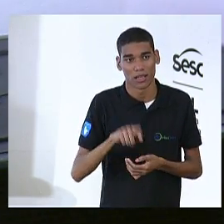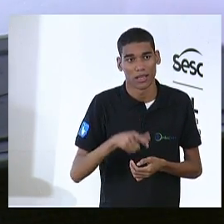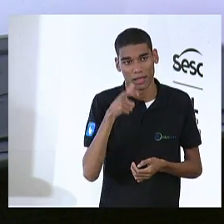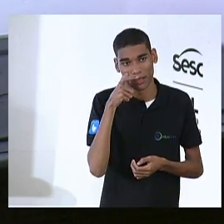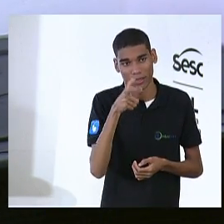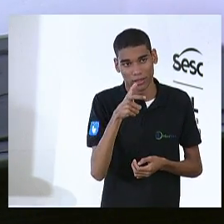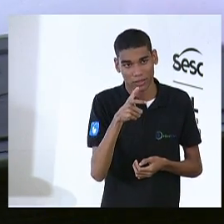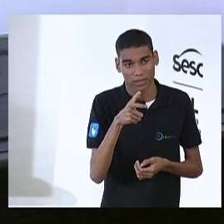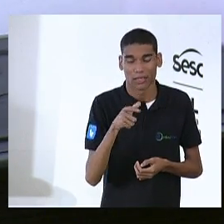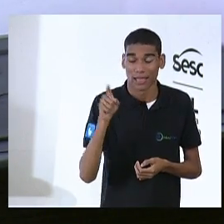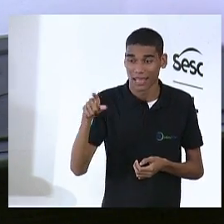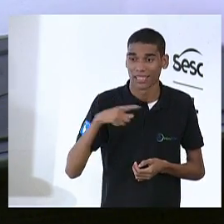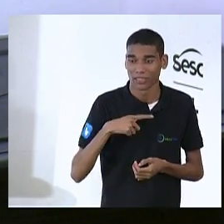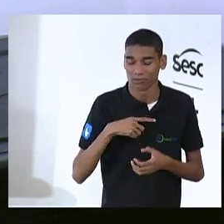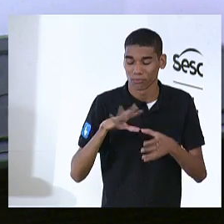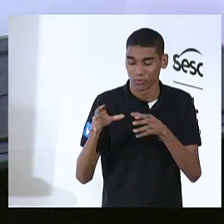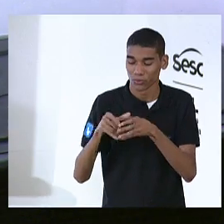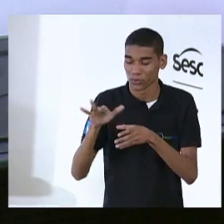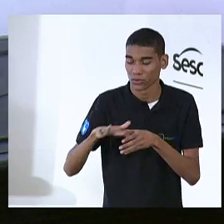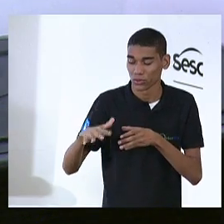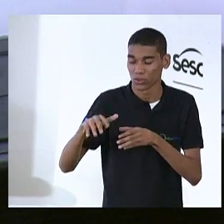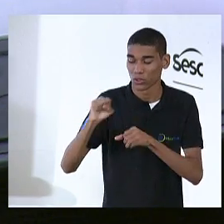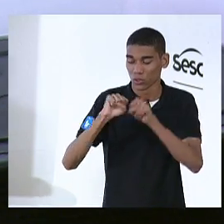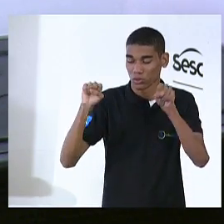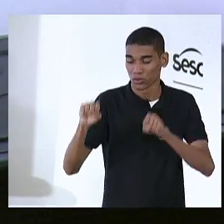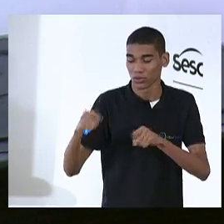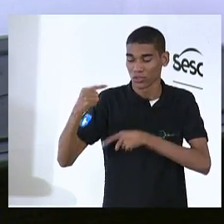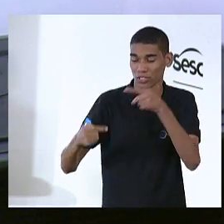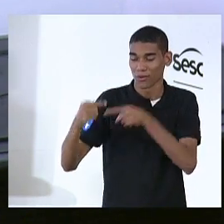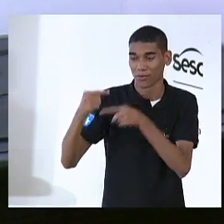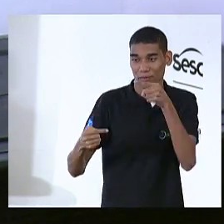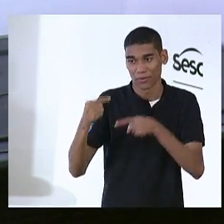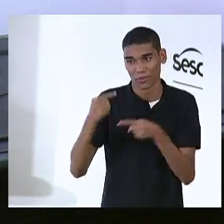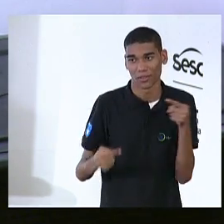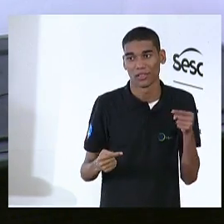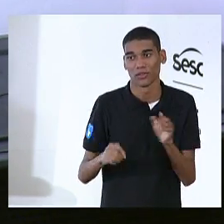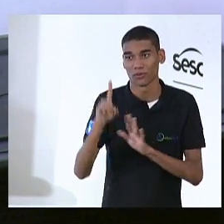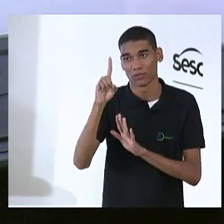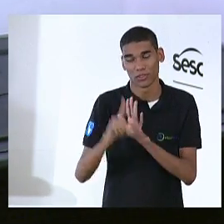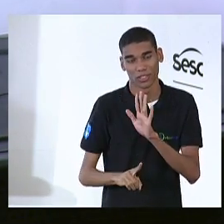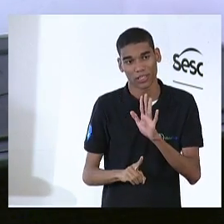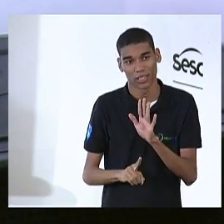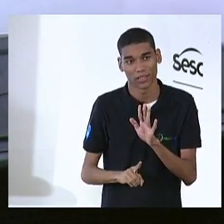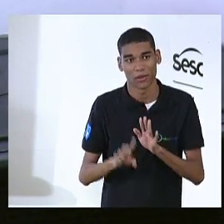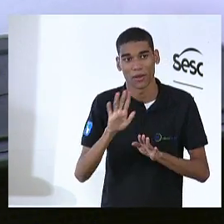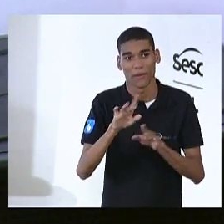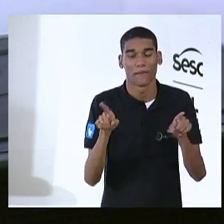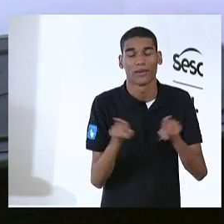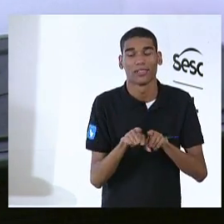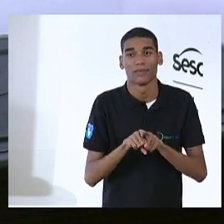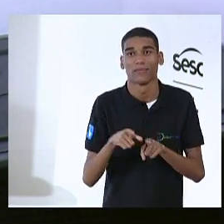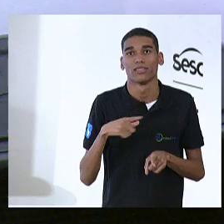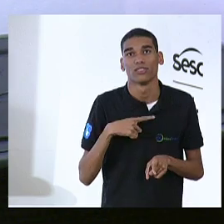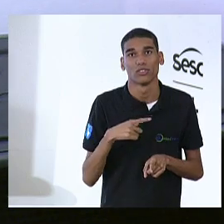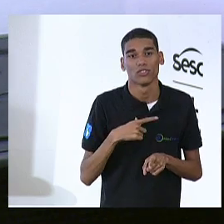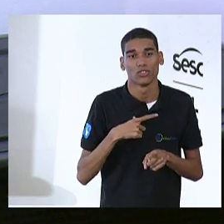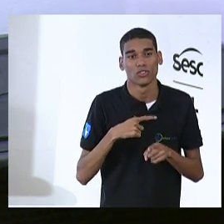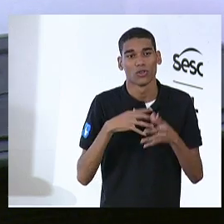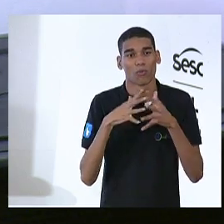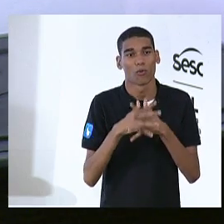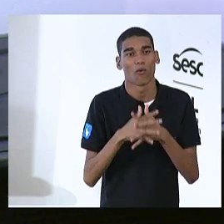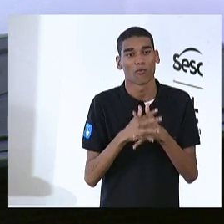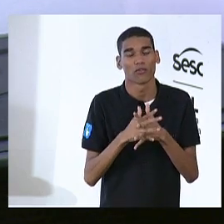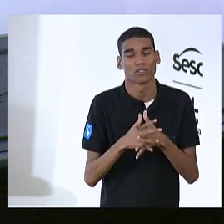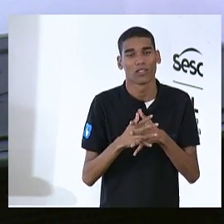porque ali tinha uma demanda por um sistema político que funcionasse, sem dúvida, por direitos, né? Mas também tinha ali uma confusão do